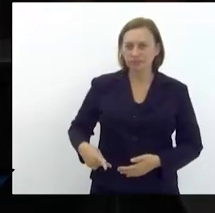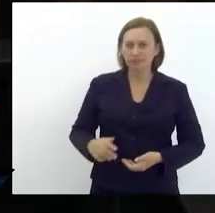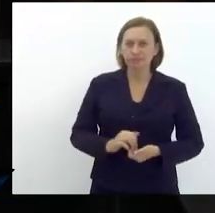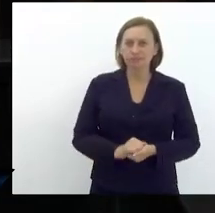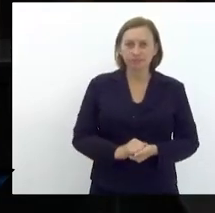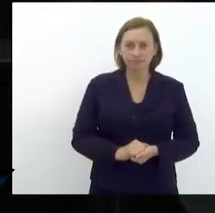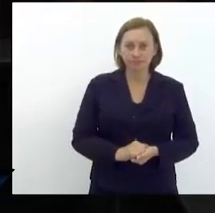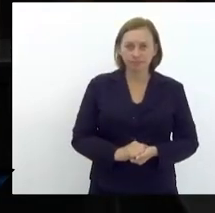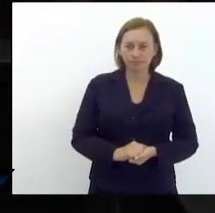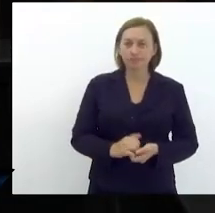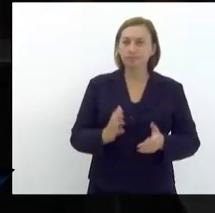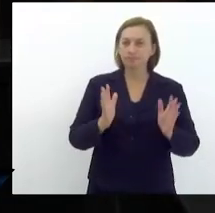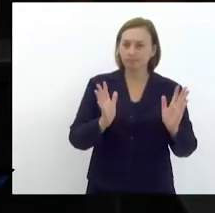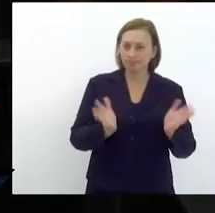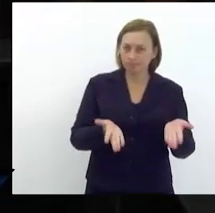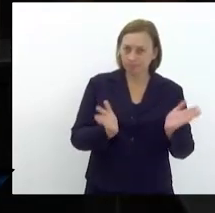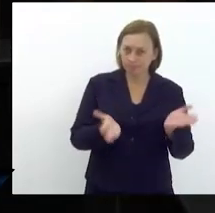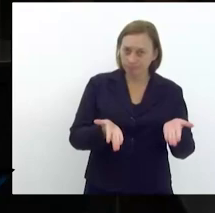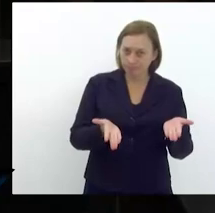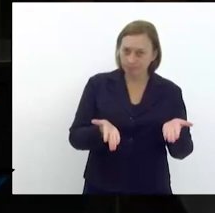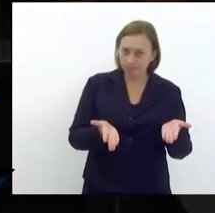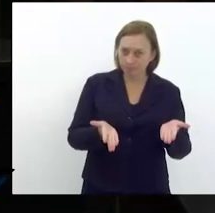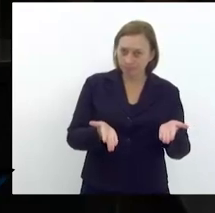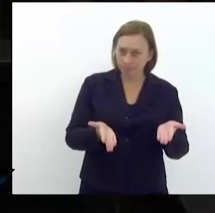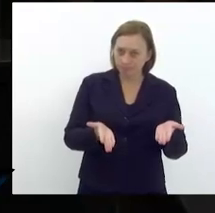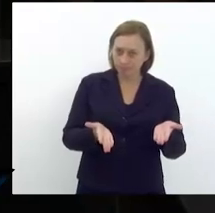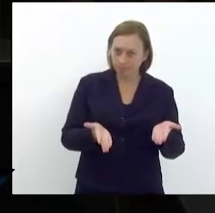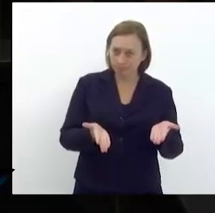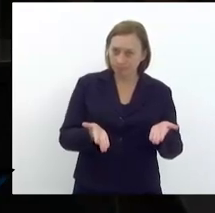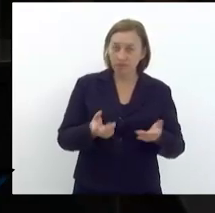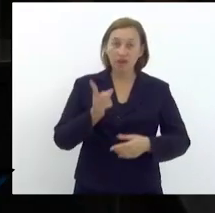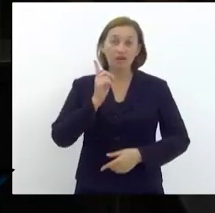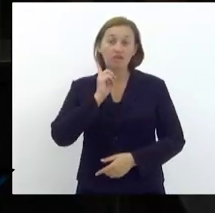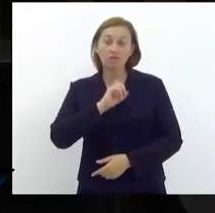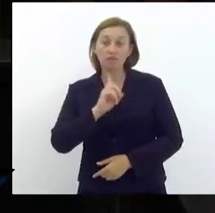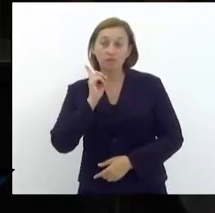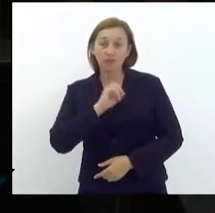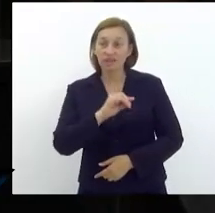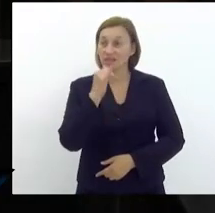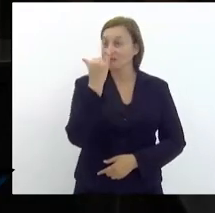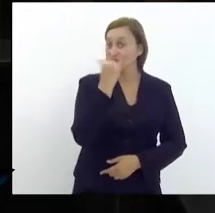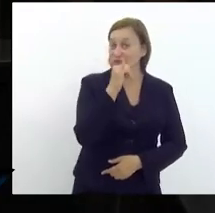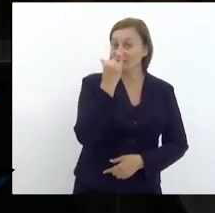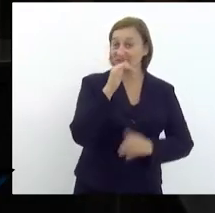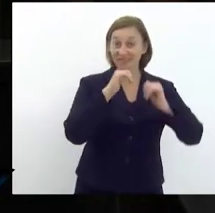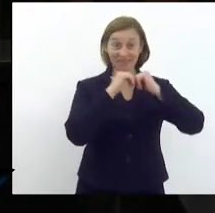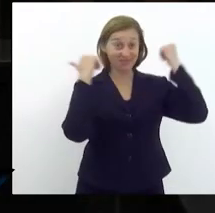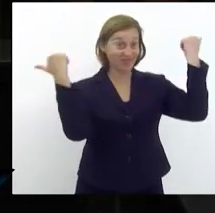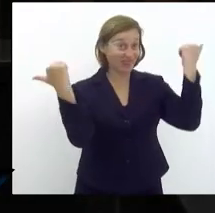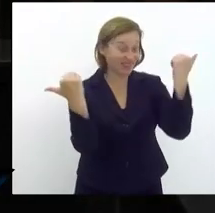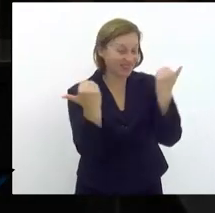não é porque hoje tem fla-flu no Maracanã